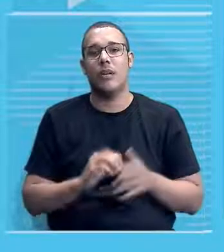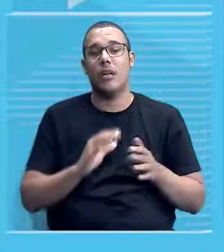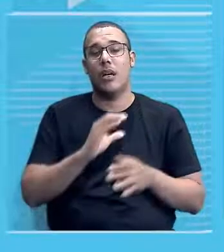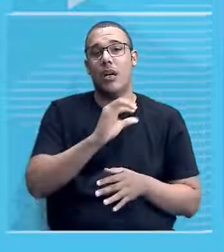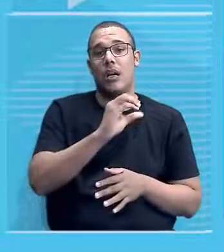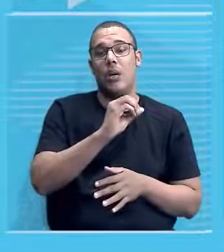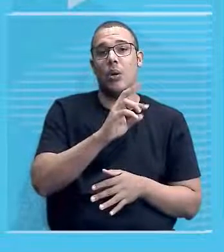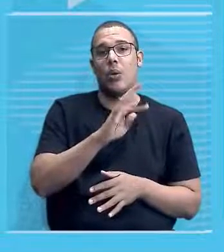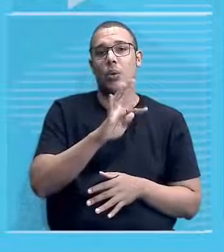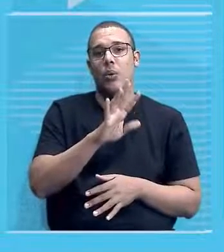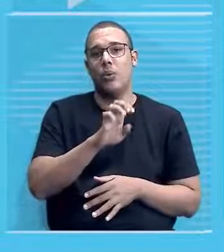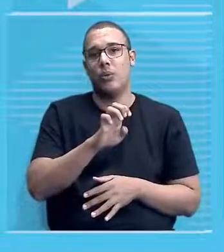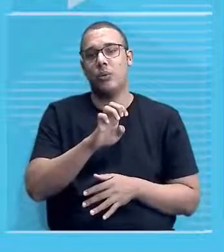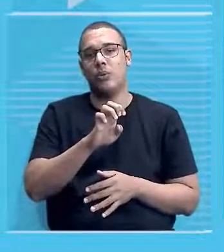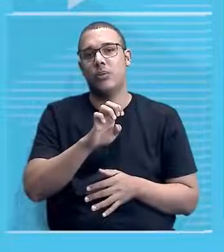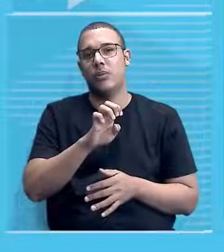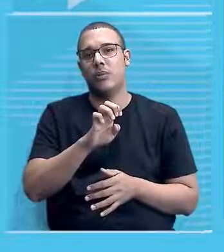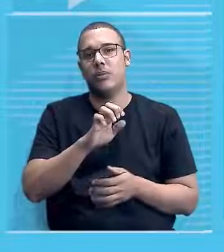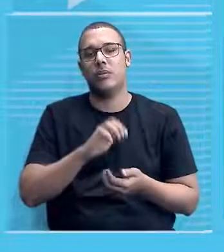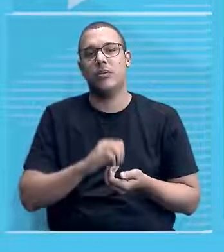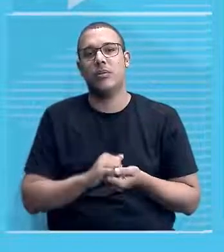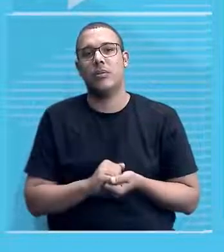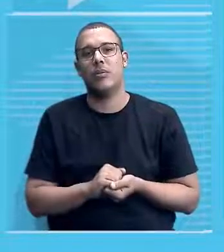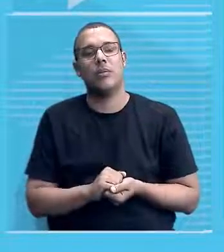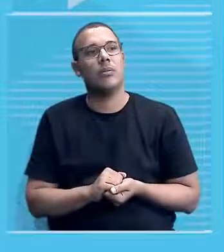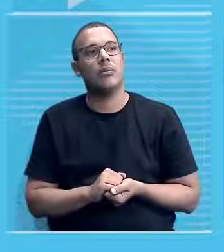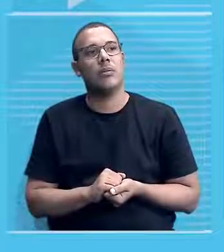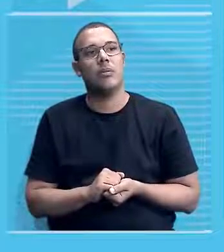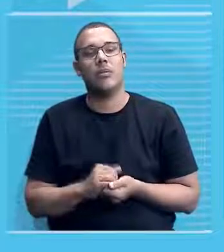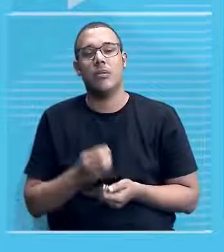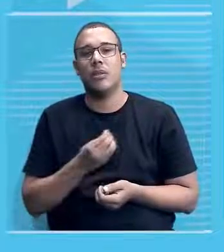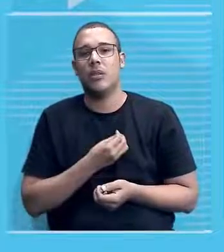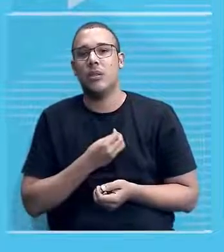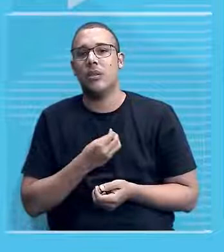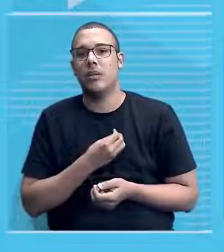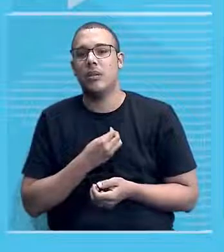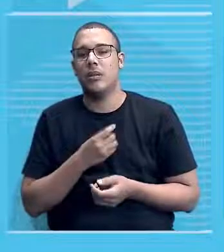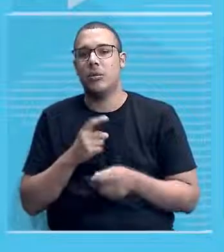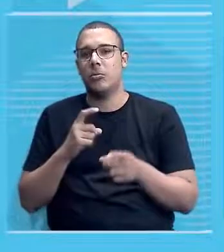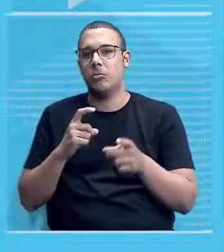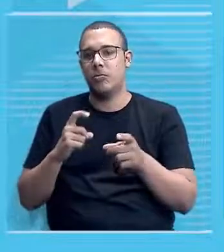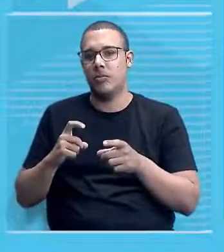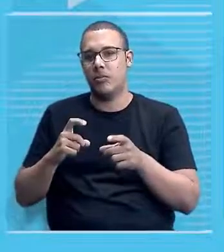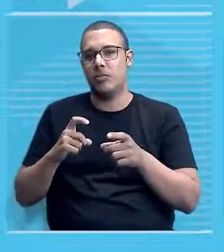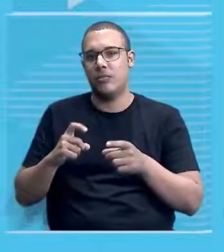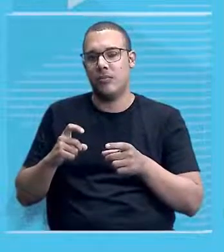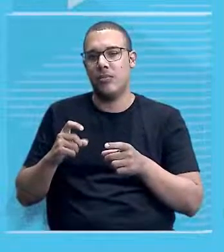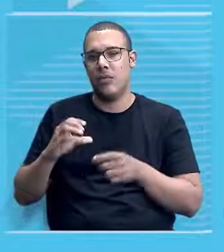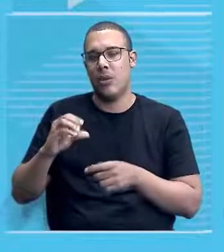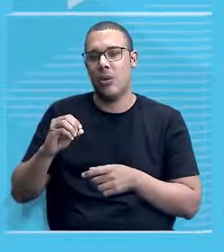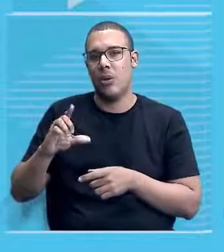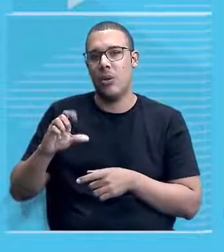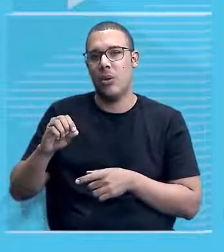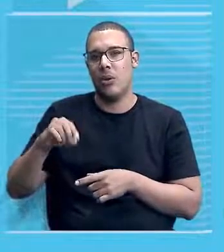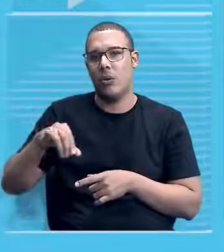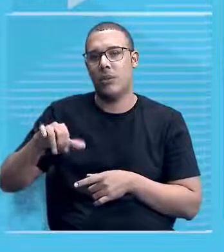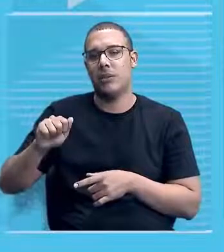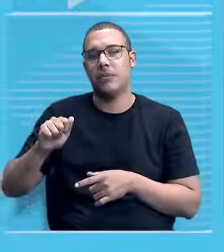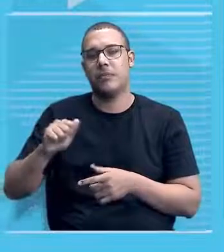corte a vida requintada da corte e a vida rústica da colônia